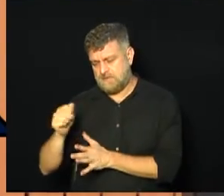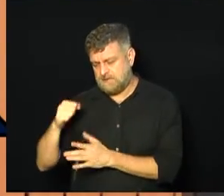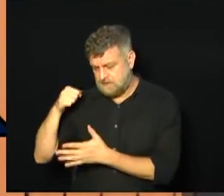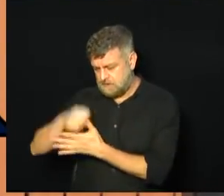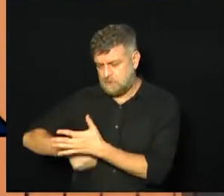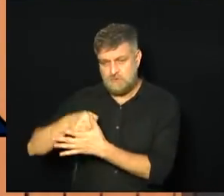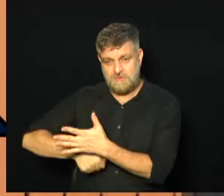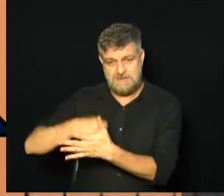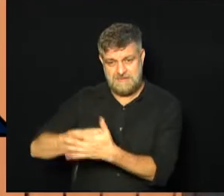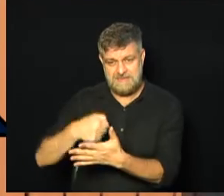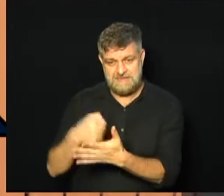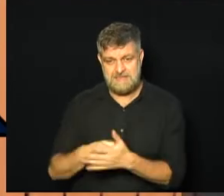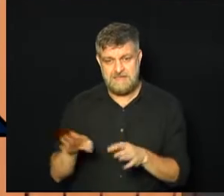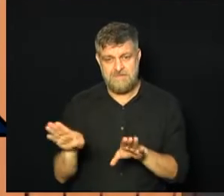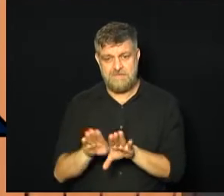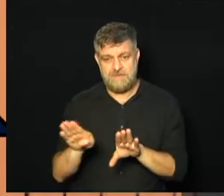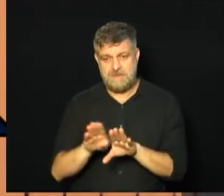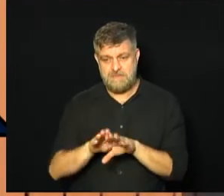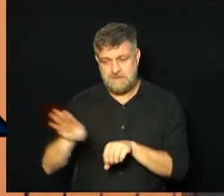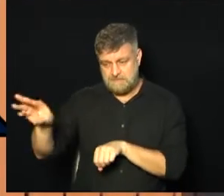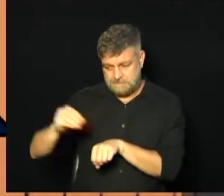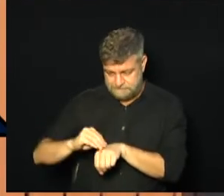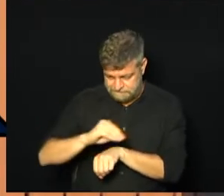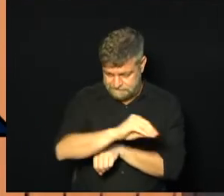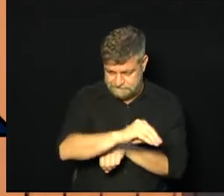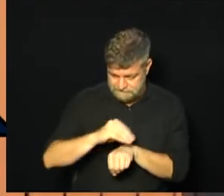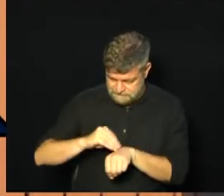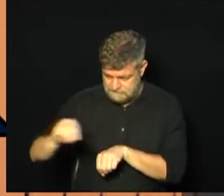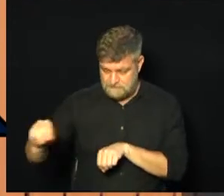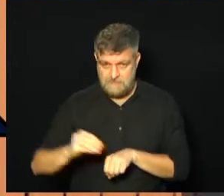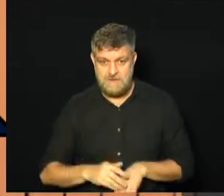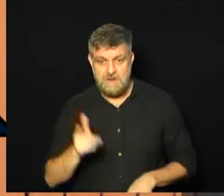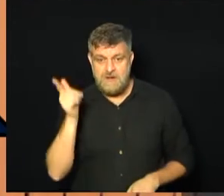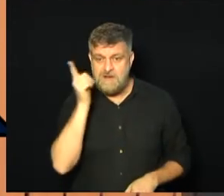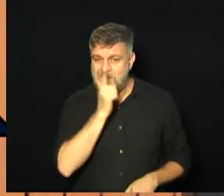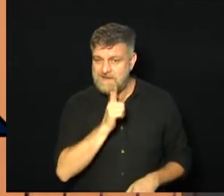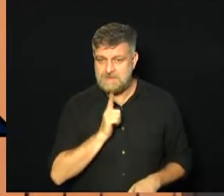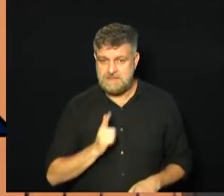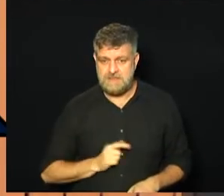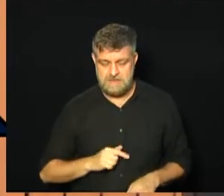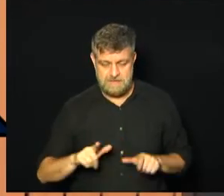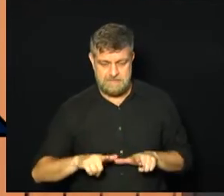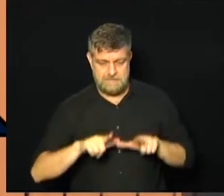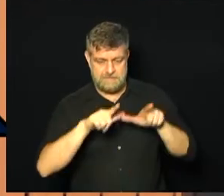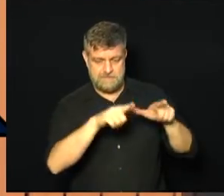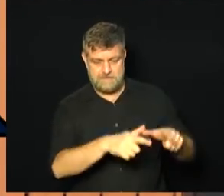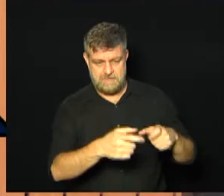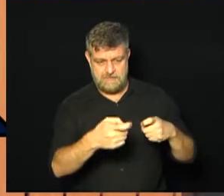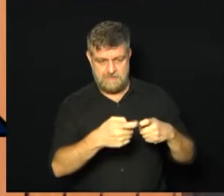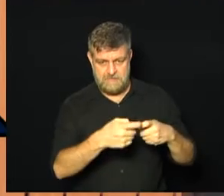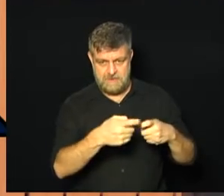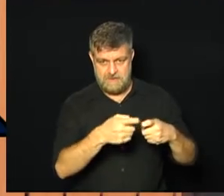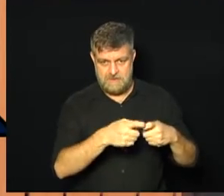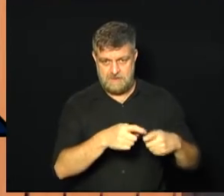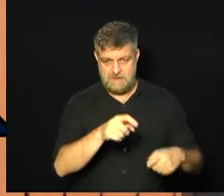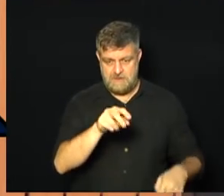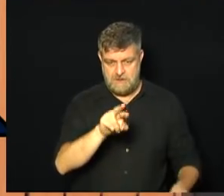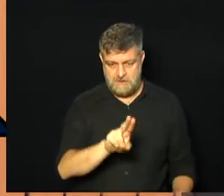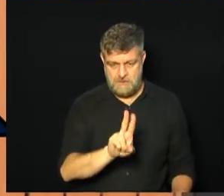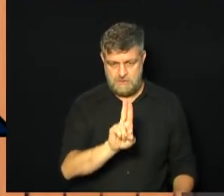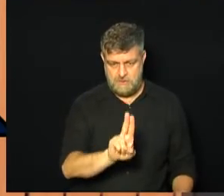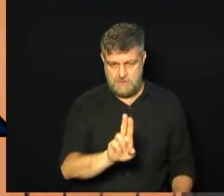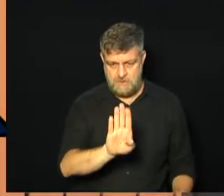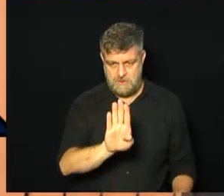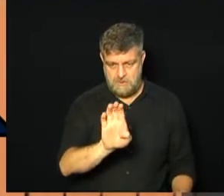militância, que também foi o nosso interlocutor para chegar no professor, no doutor Rubens.